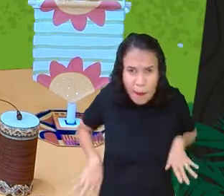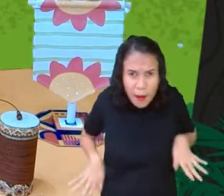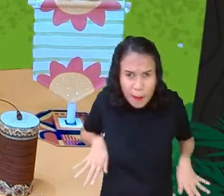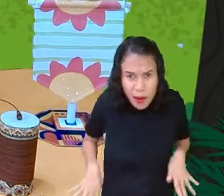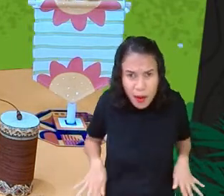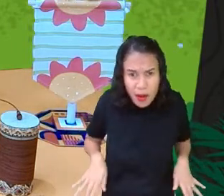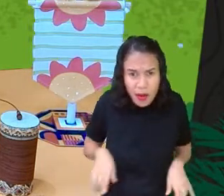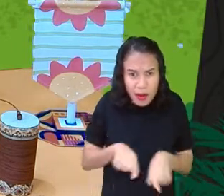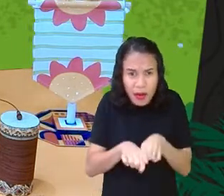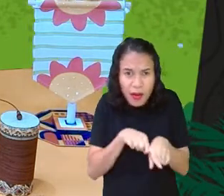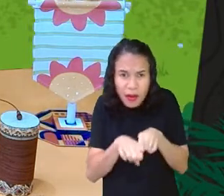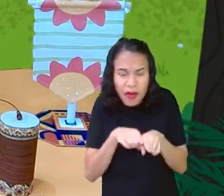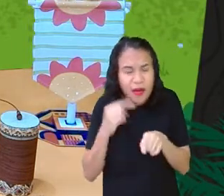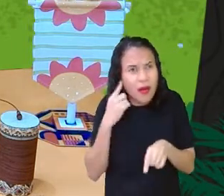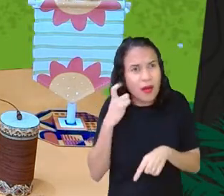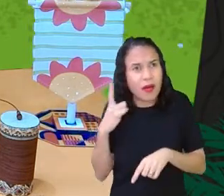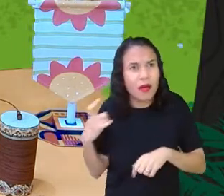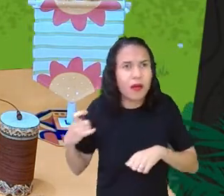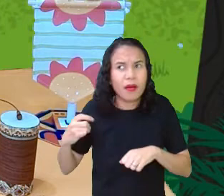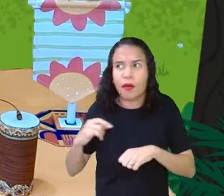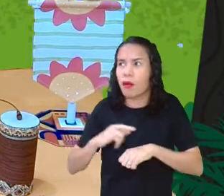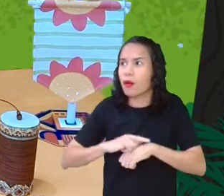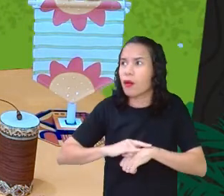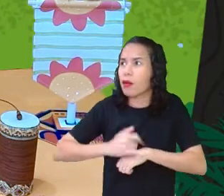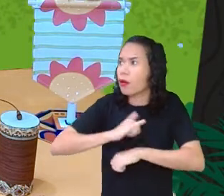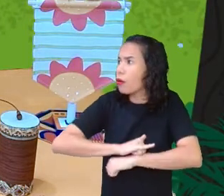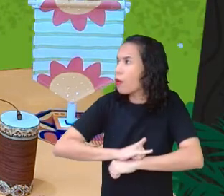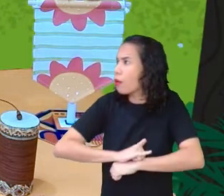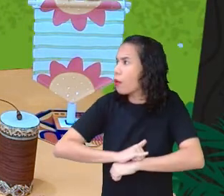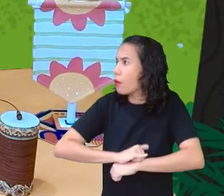pata uma na outra, fazia um som assim, ó.